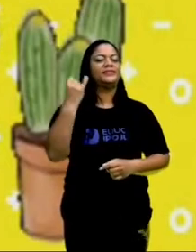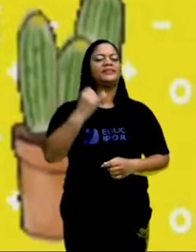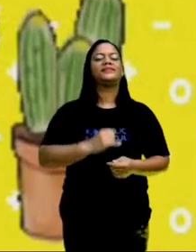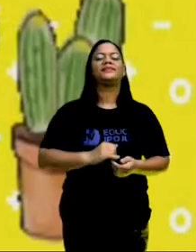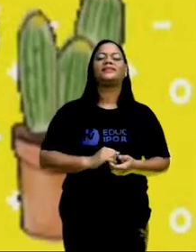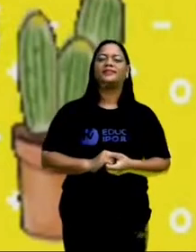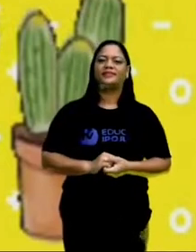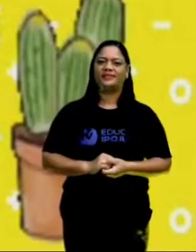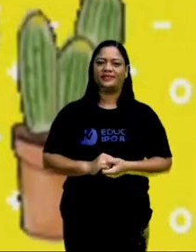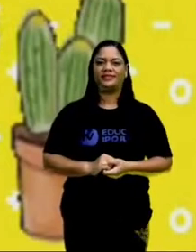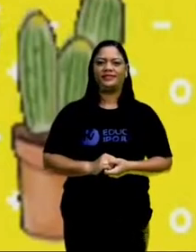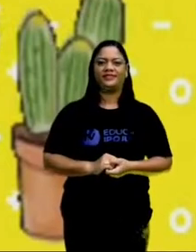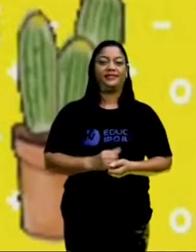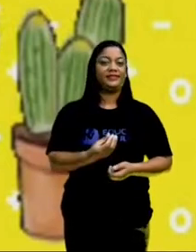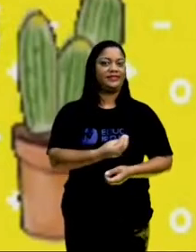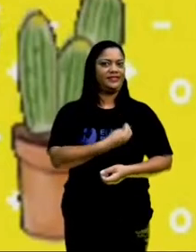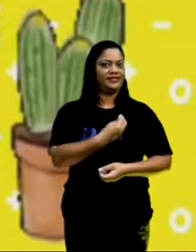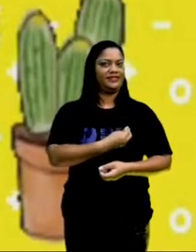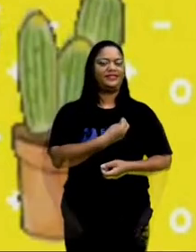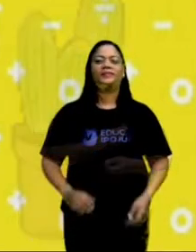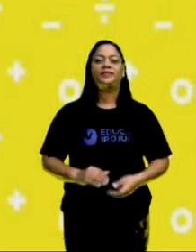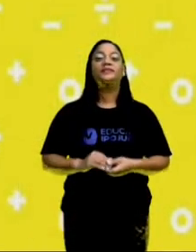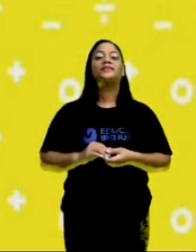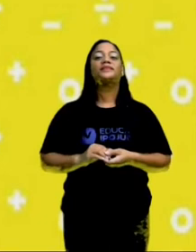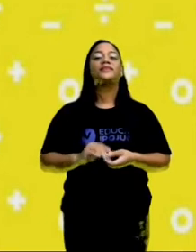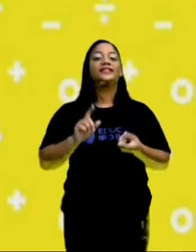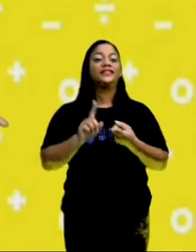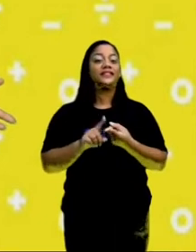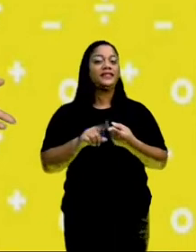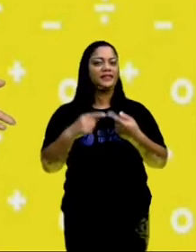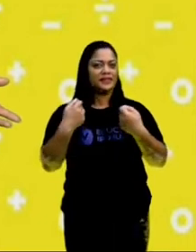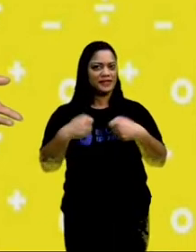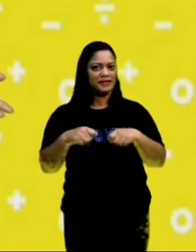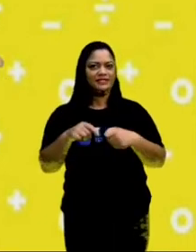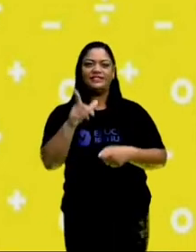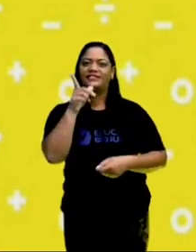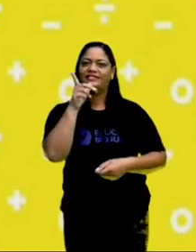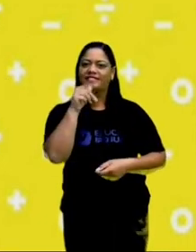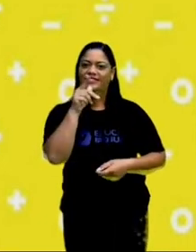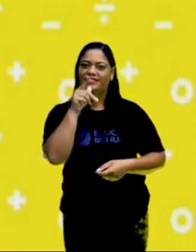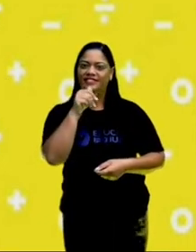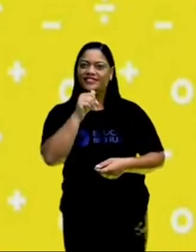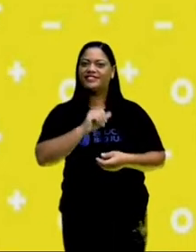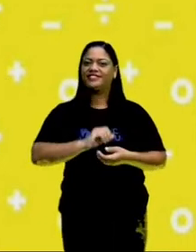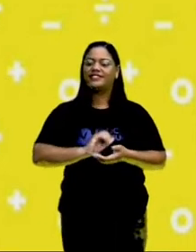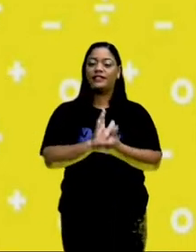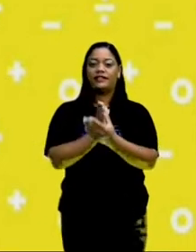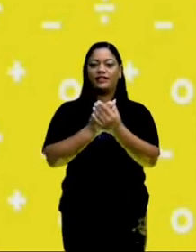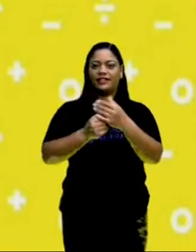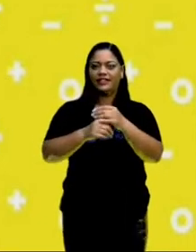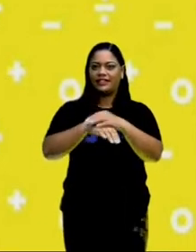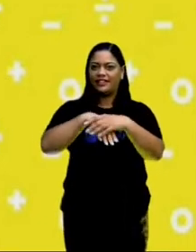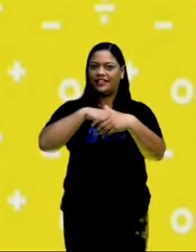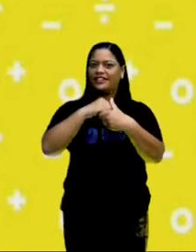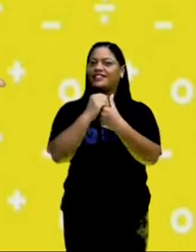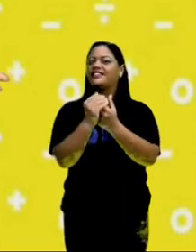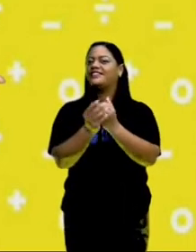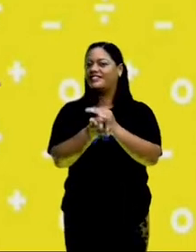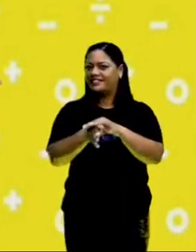importante para elas sobreviver. Também precisamos da água para lavar as